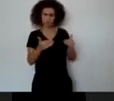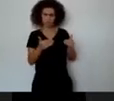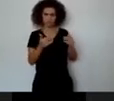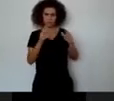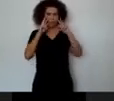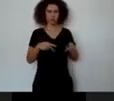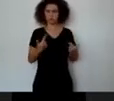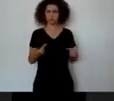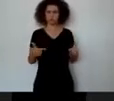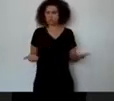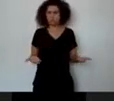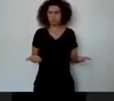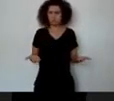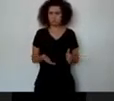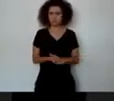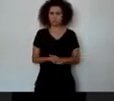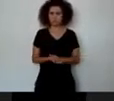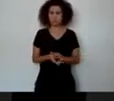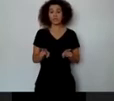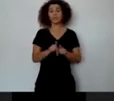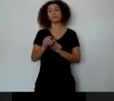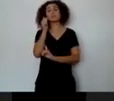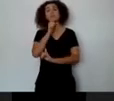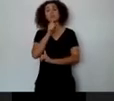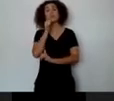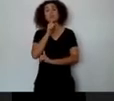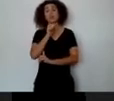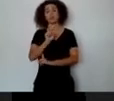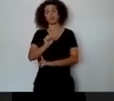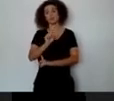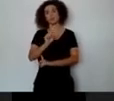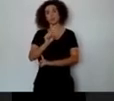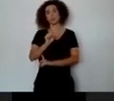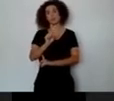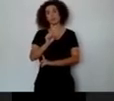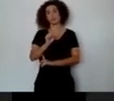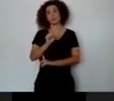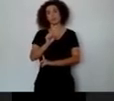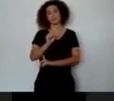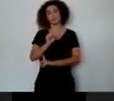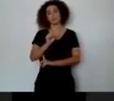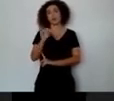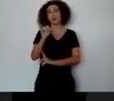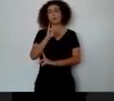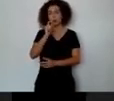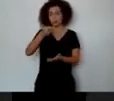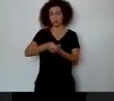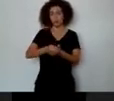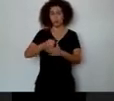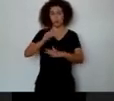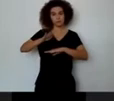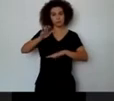que as mulheres negras são as mulheres que mais pagam imposto nessa sociedade,